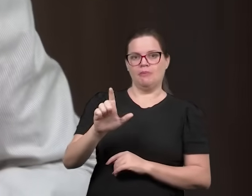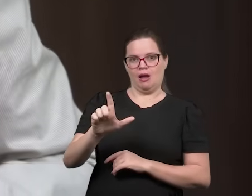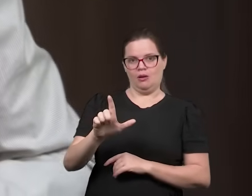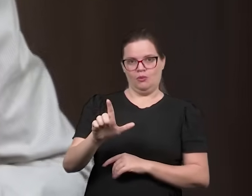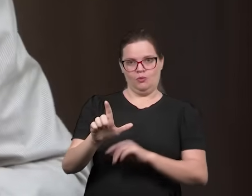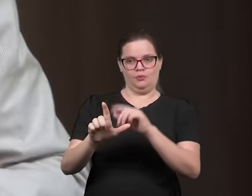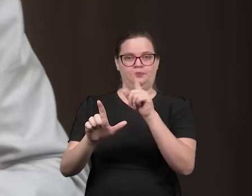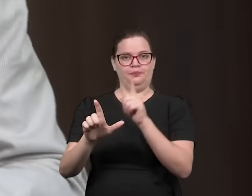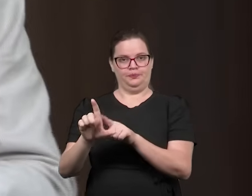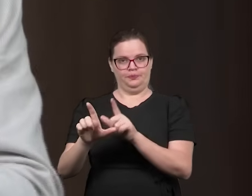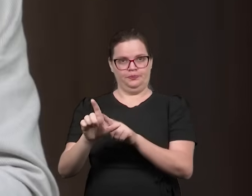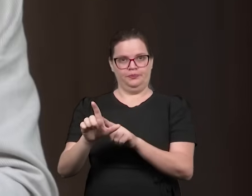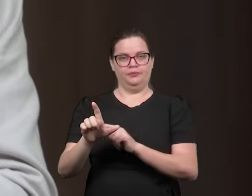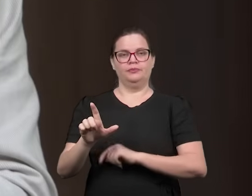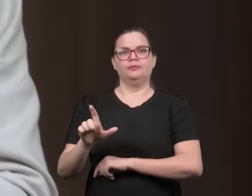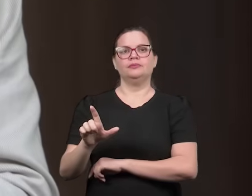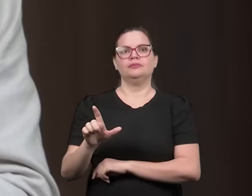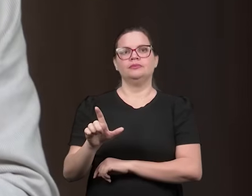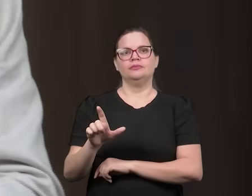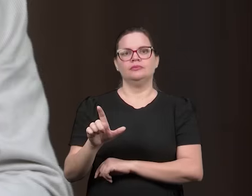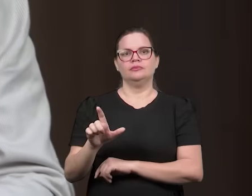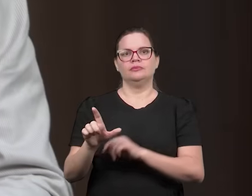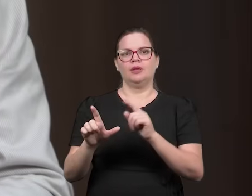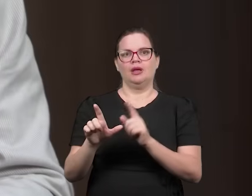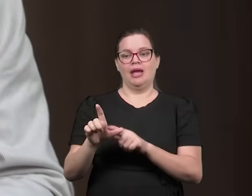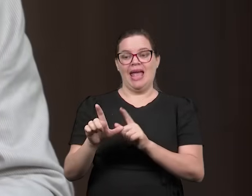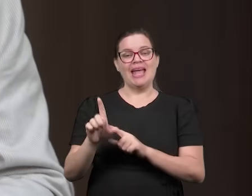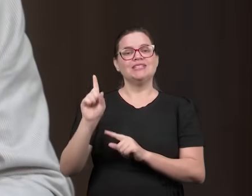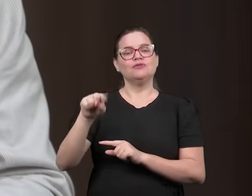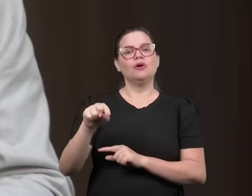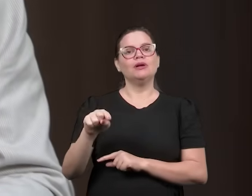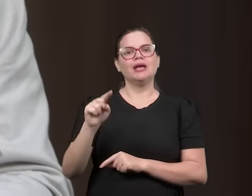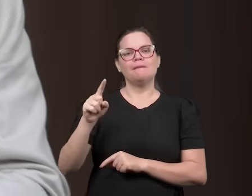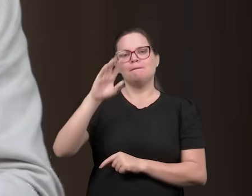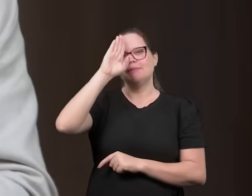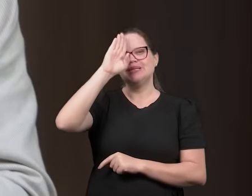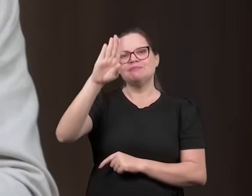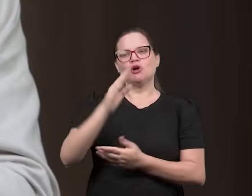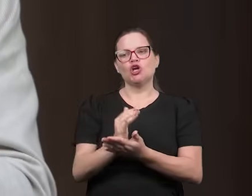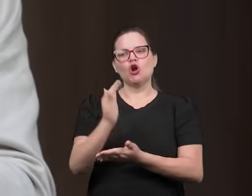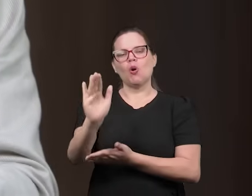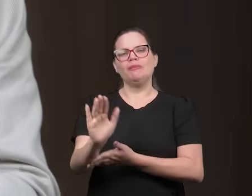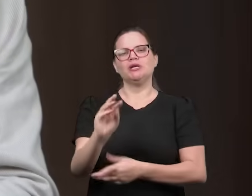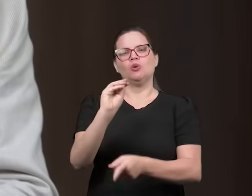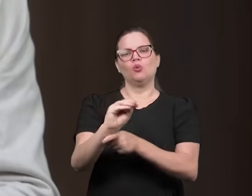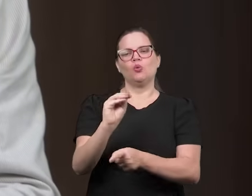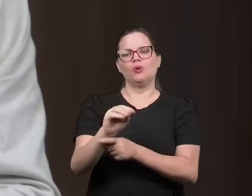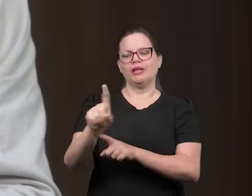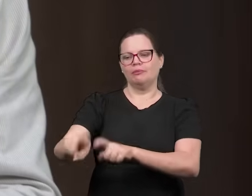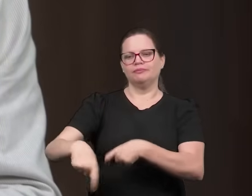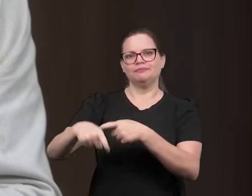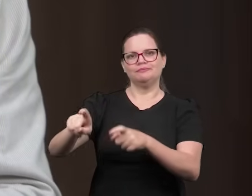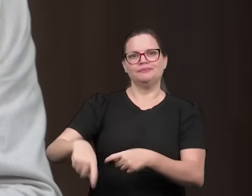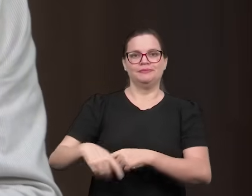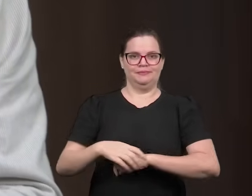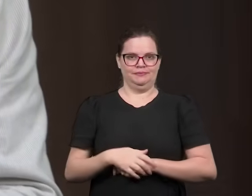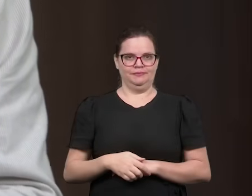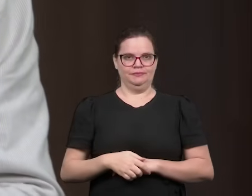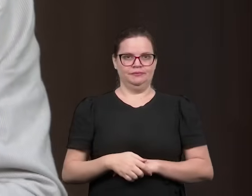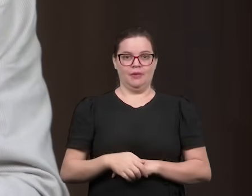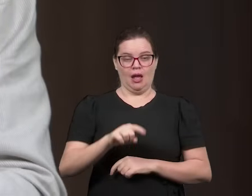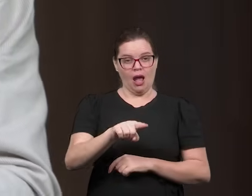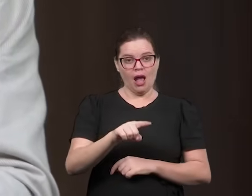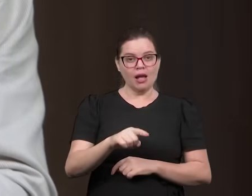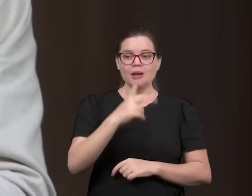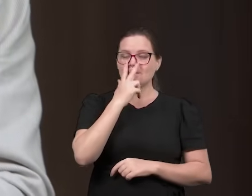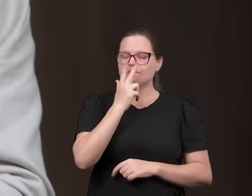ele foi o pai da agropecuária. Ele vai revolucionar o mundo da época. Ele era um visionário. Por